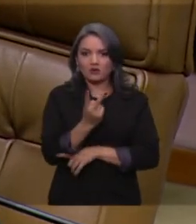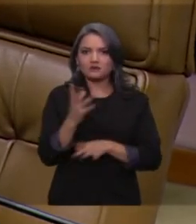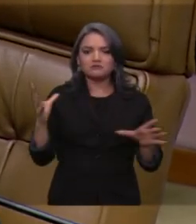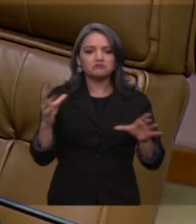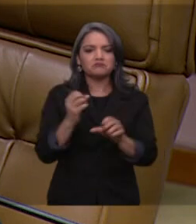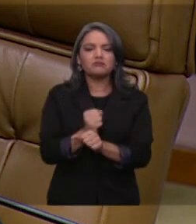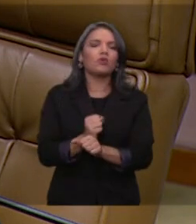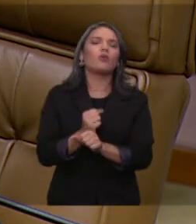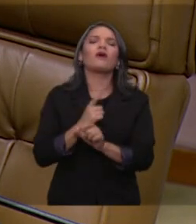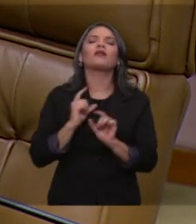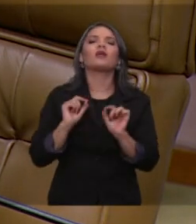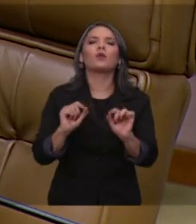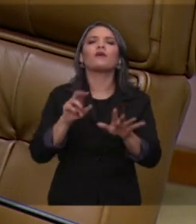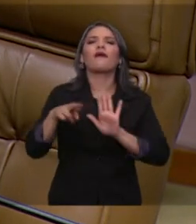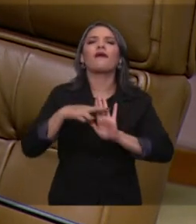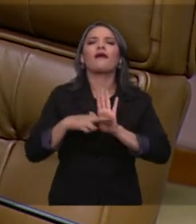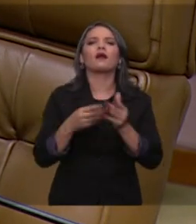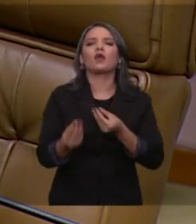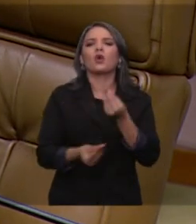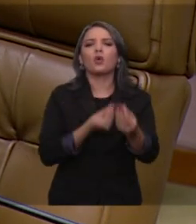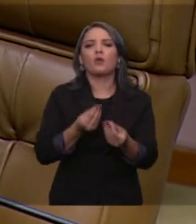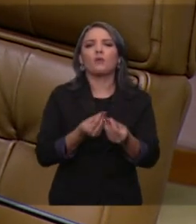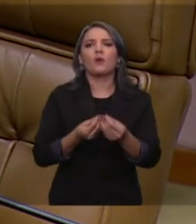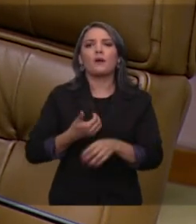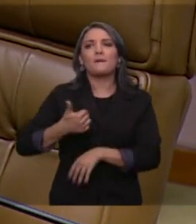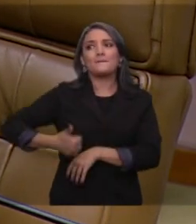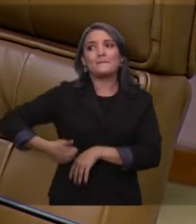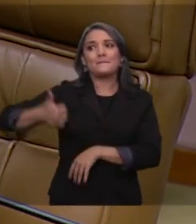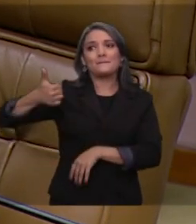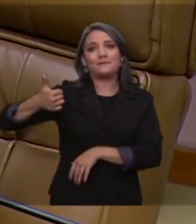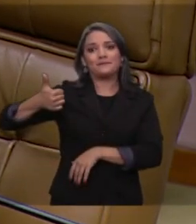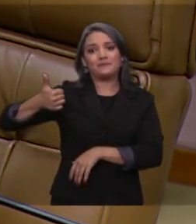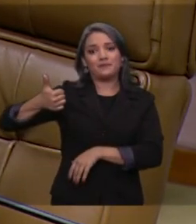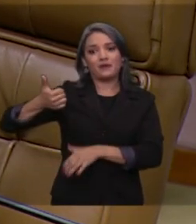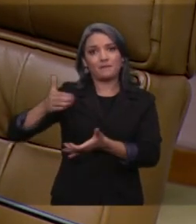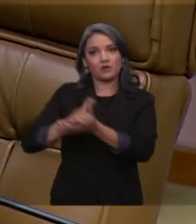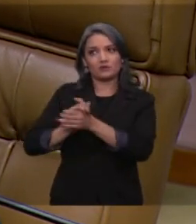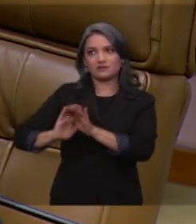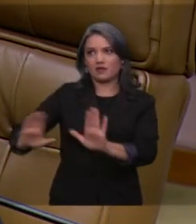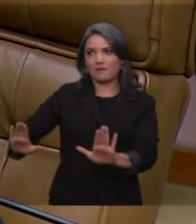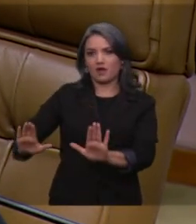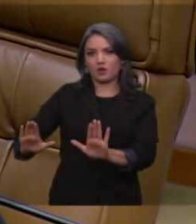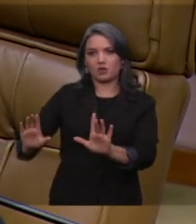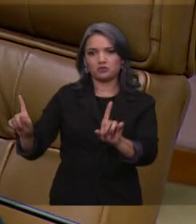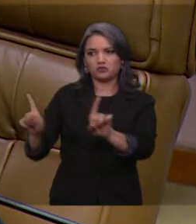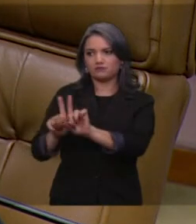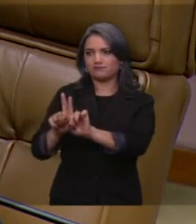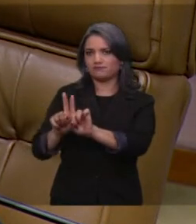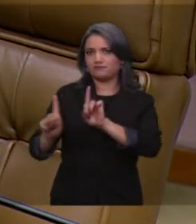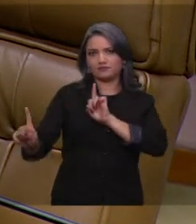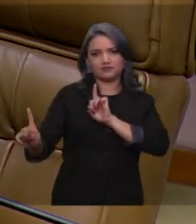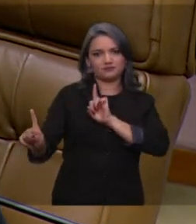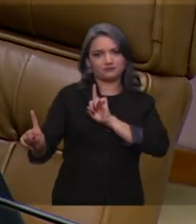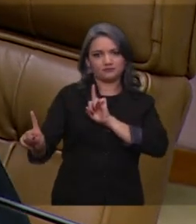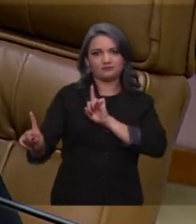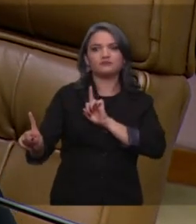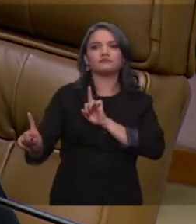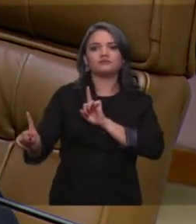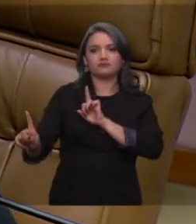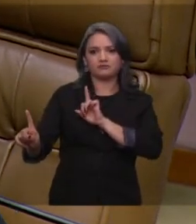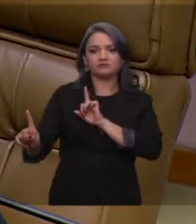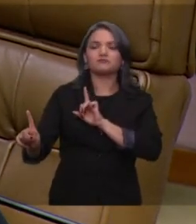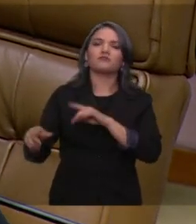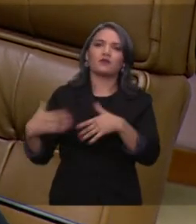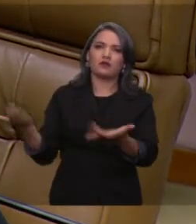etapa, separação. Separação essa que dissolvia o vínculo conjugal, mas ainda mantinha incólume o casamento,